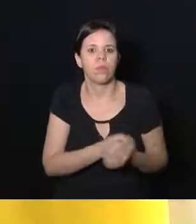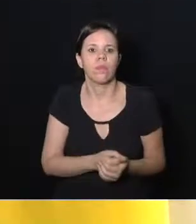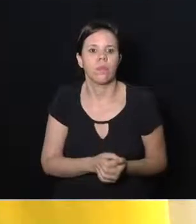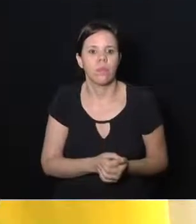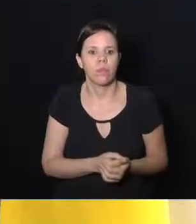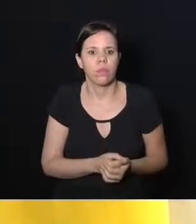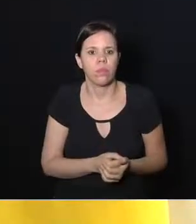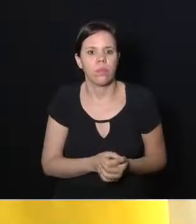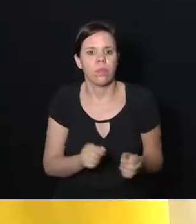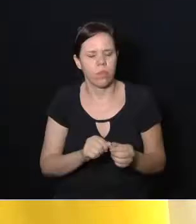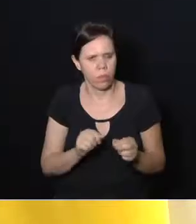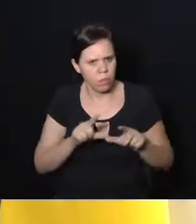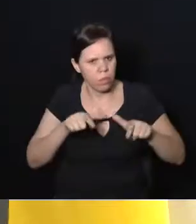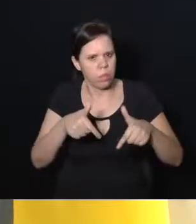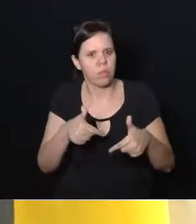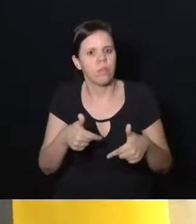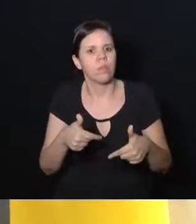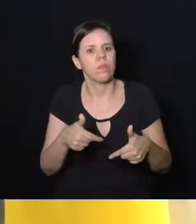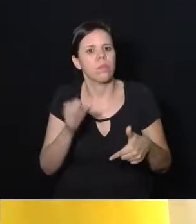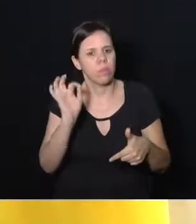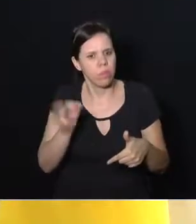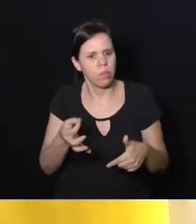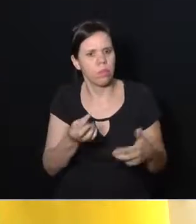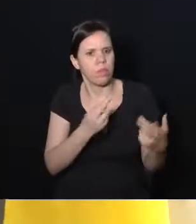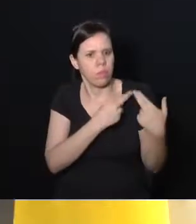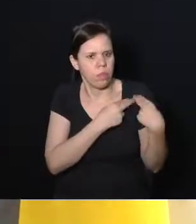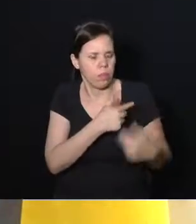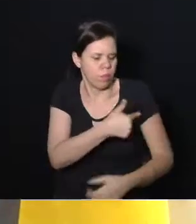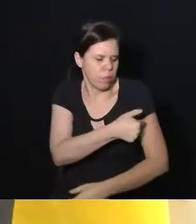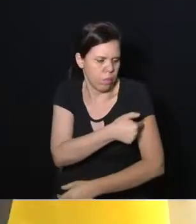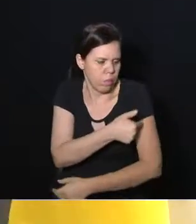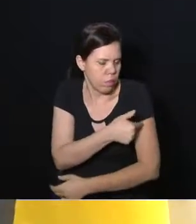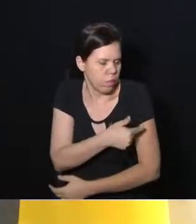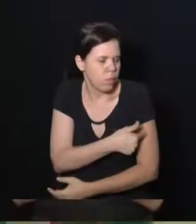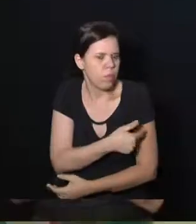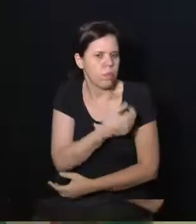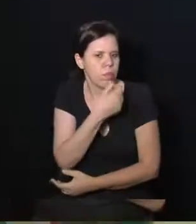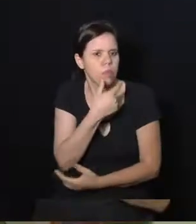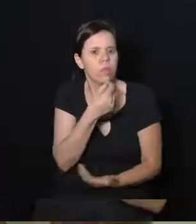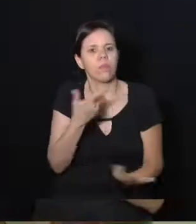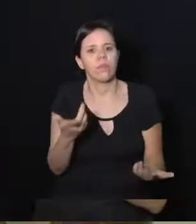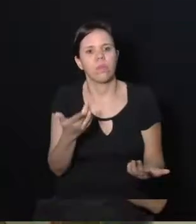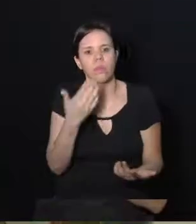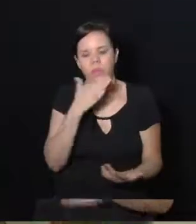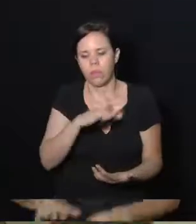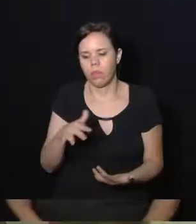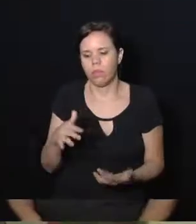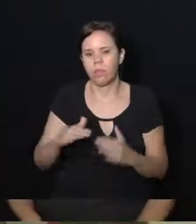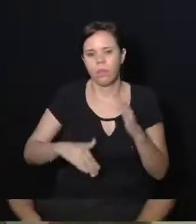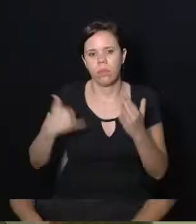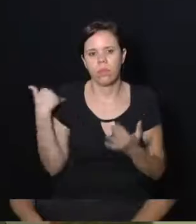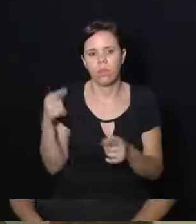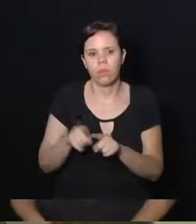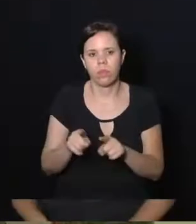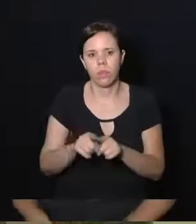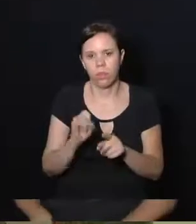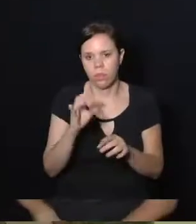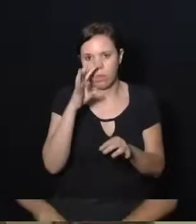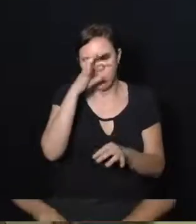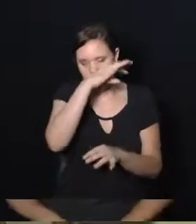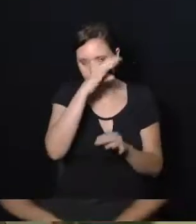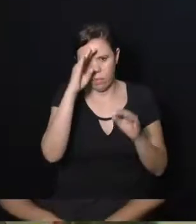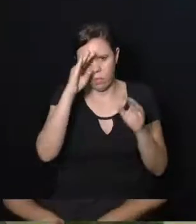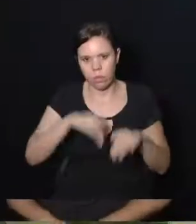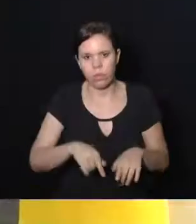estão agindo com a devida responsabilidade em relação àquele menor. Em caso de descumprimento, o estabelecimento de ensino